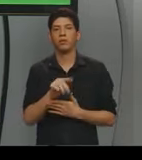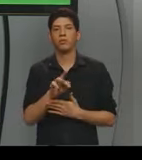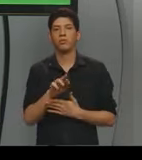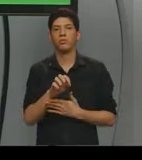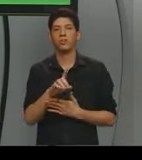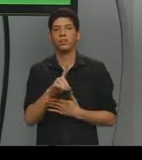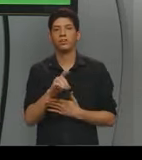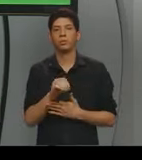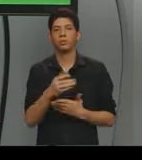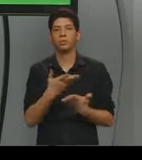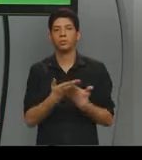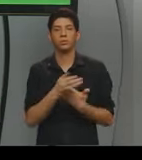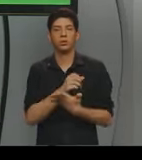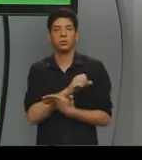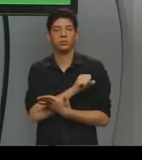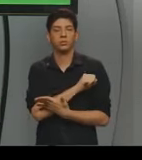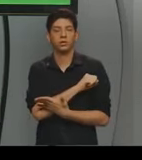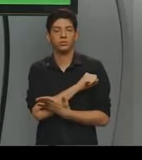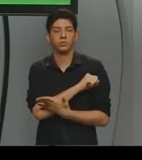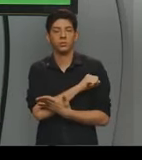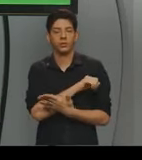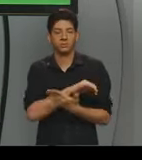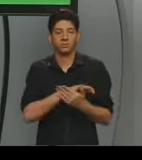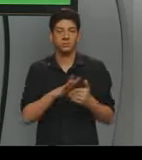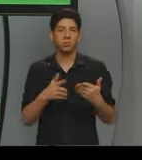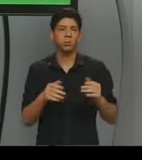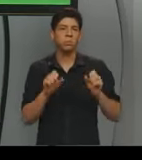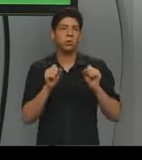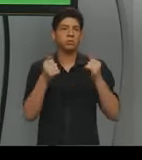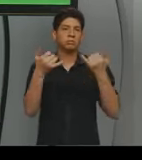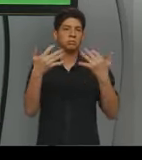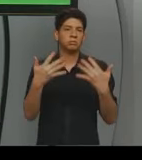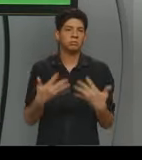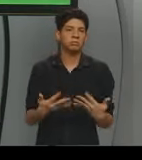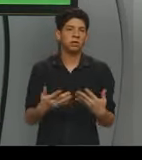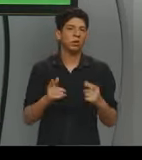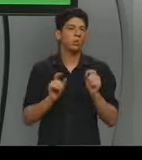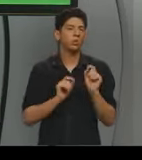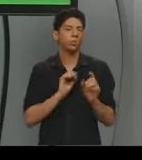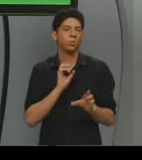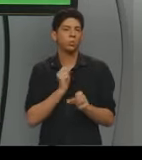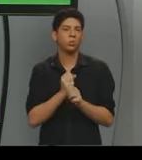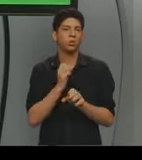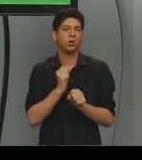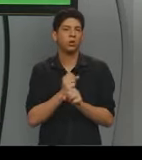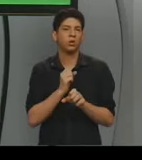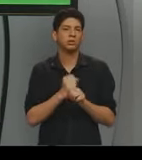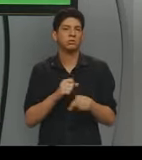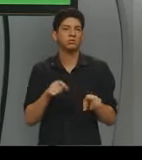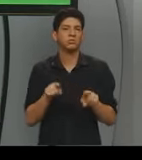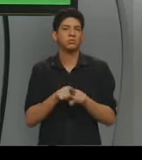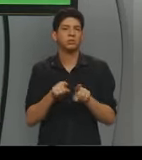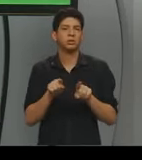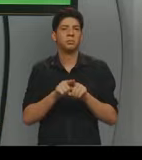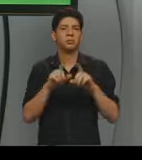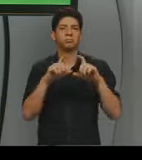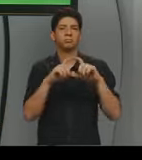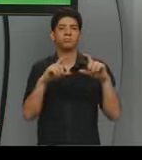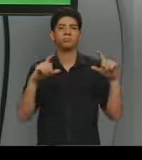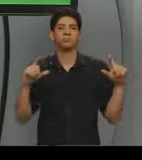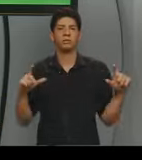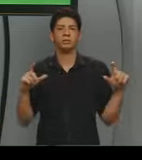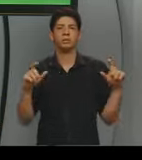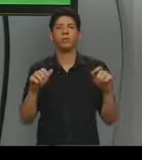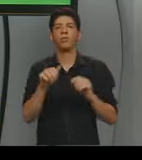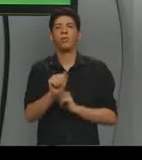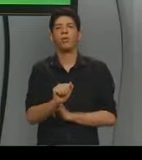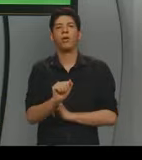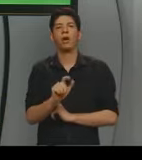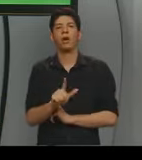no 8º ano. Poderia explicar sobre equação e expressões algébricas?